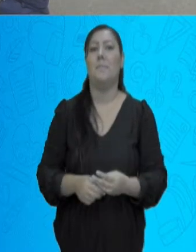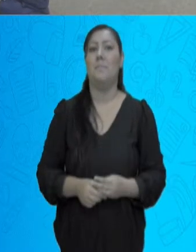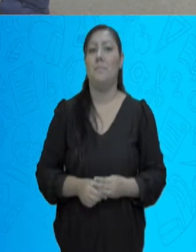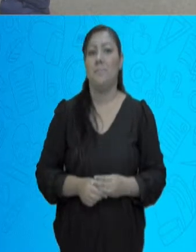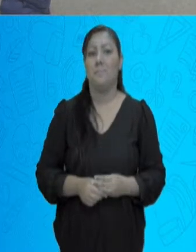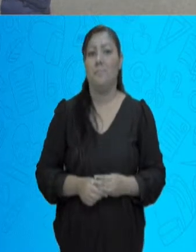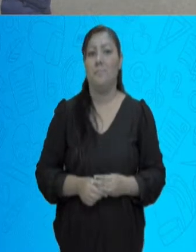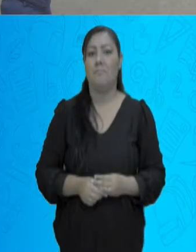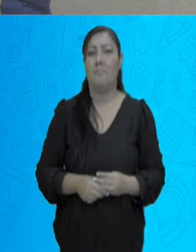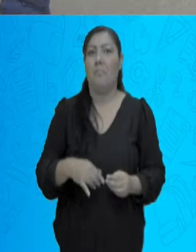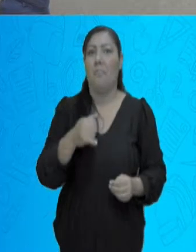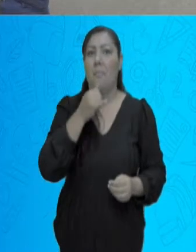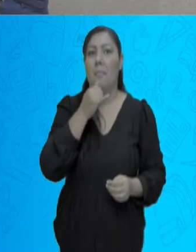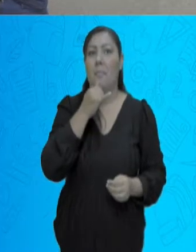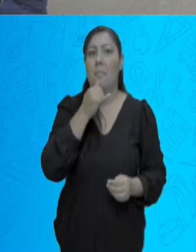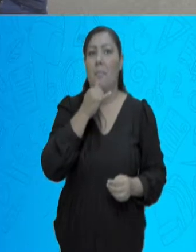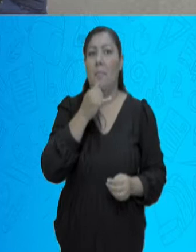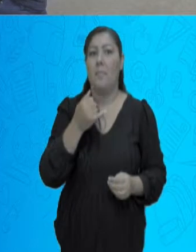Verbo partir.